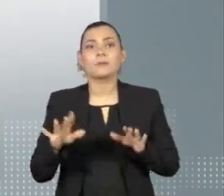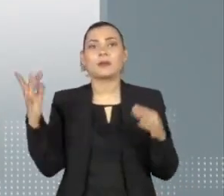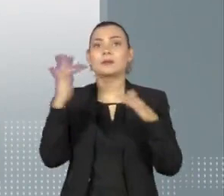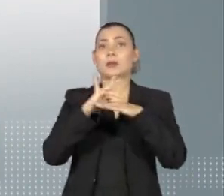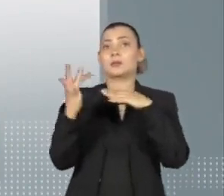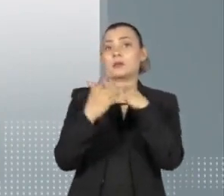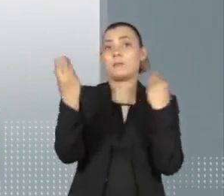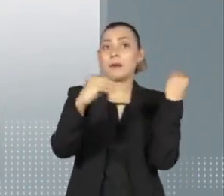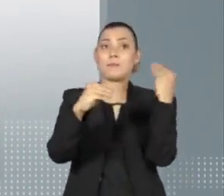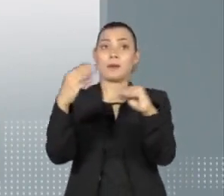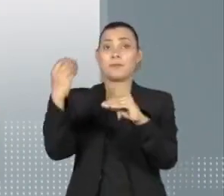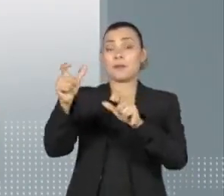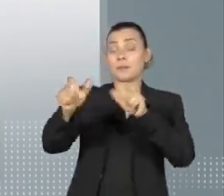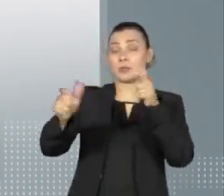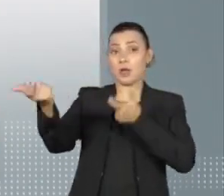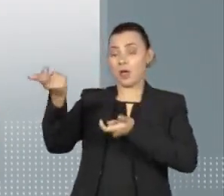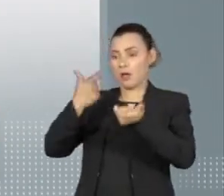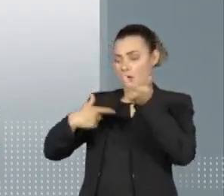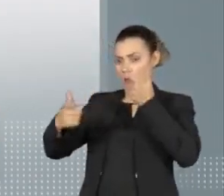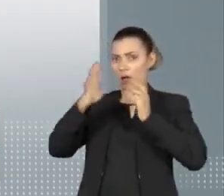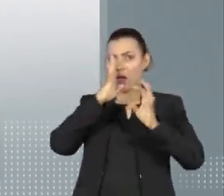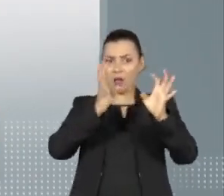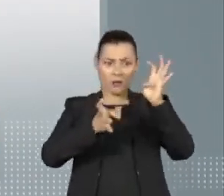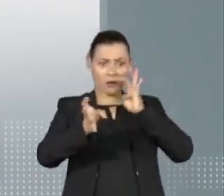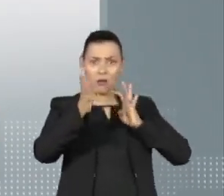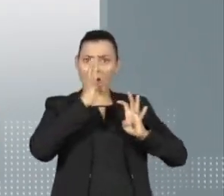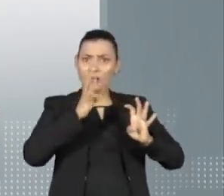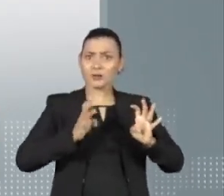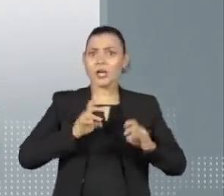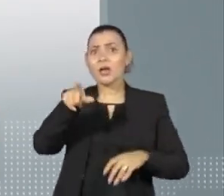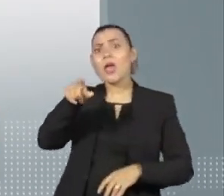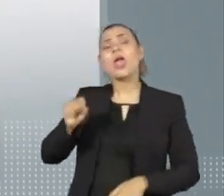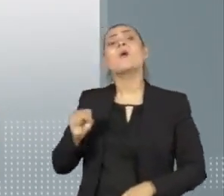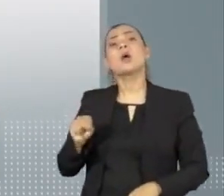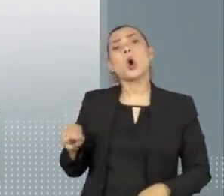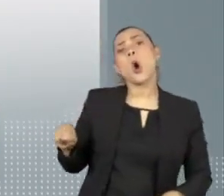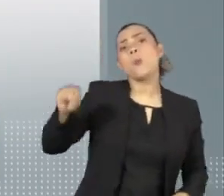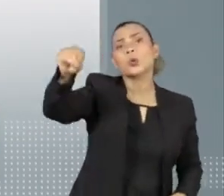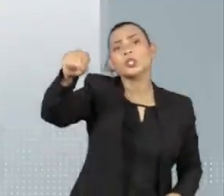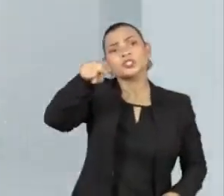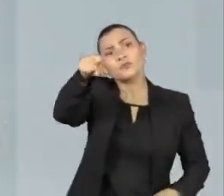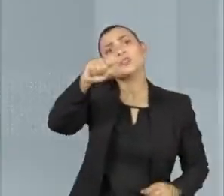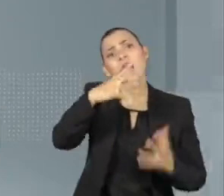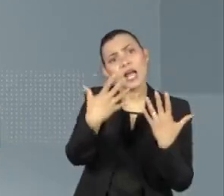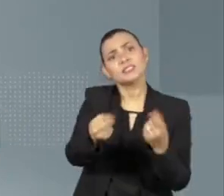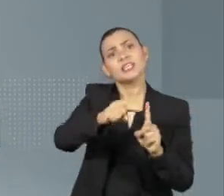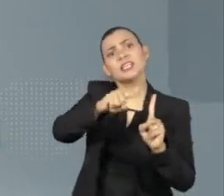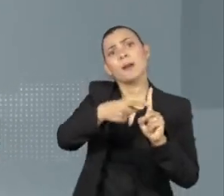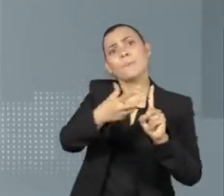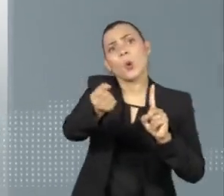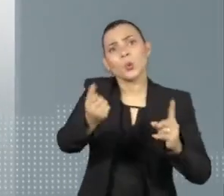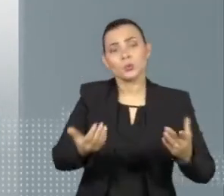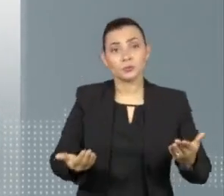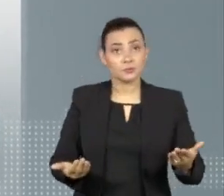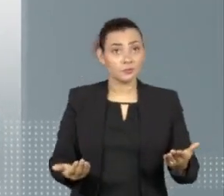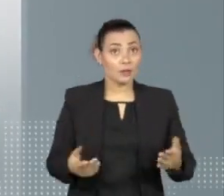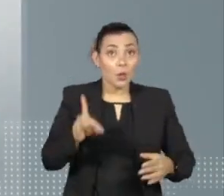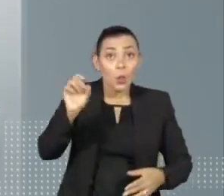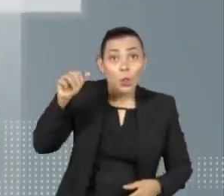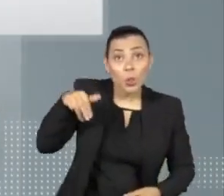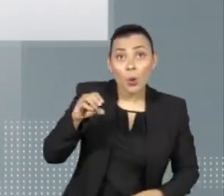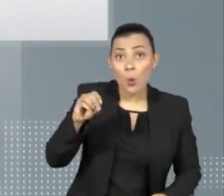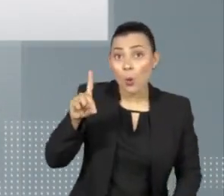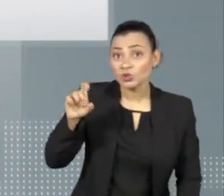social de pessoas que o acusavam por exemplo de ser comunista e favorável ao aborto na sequência do odilo